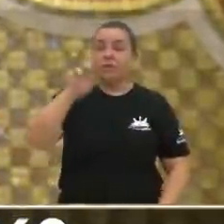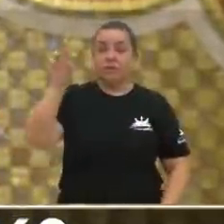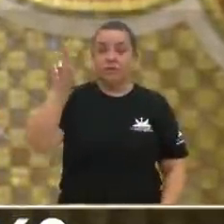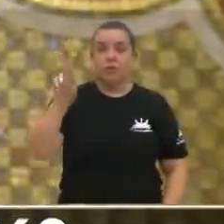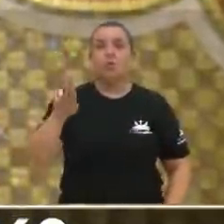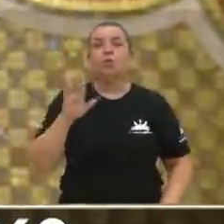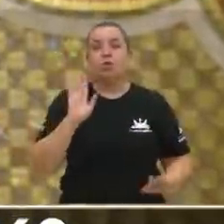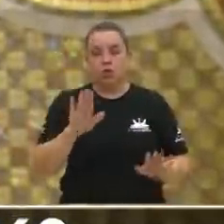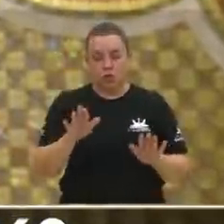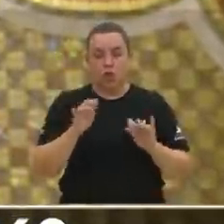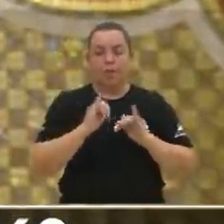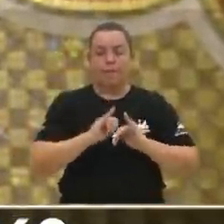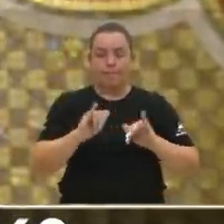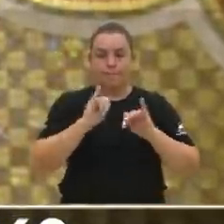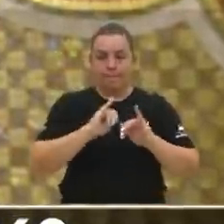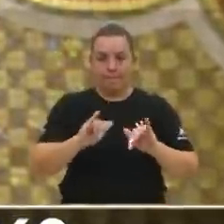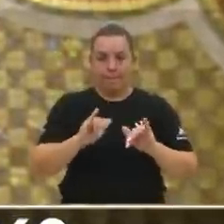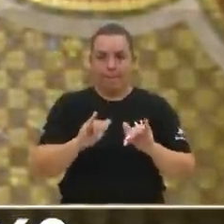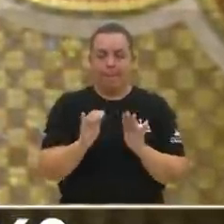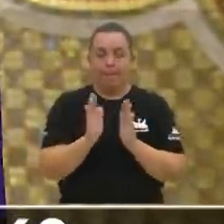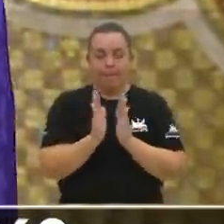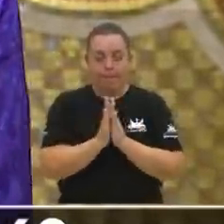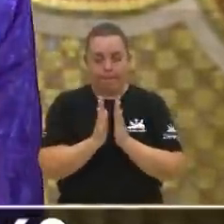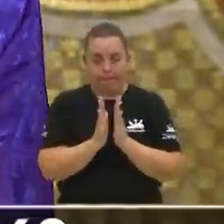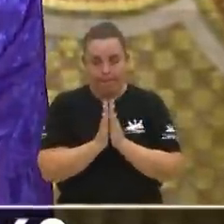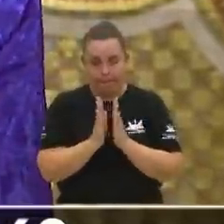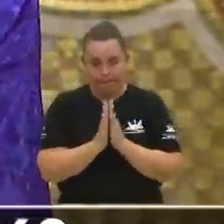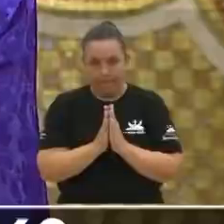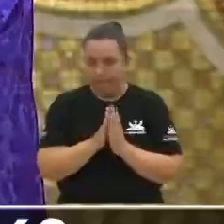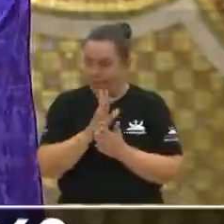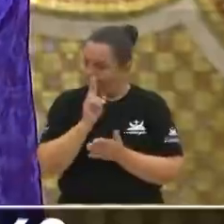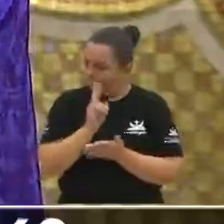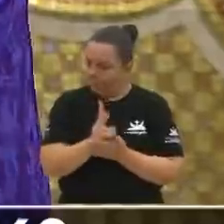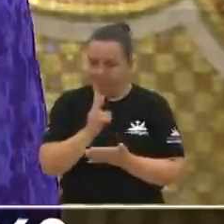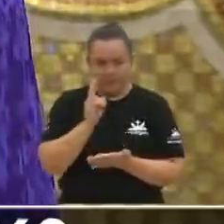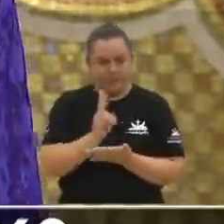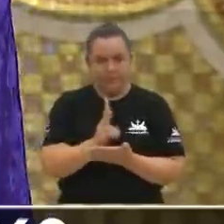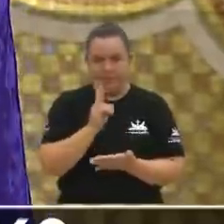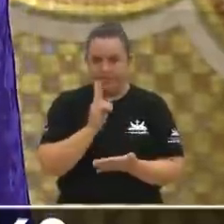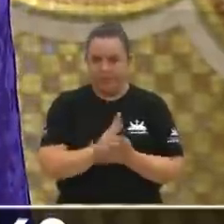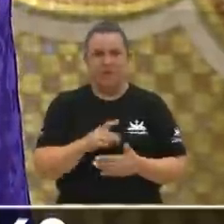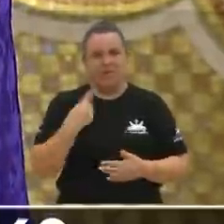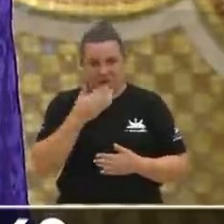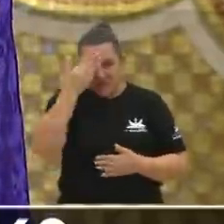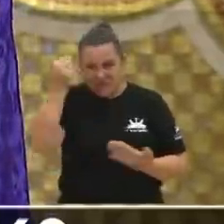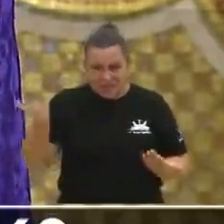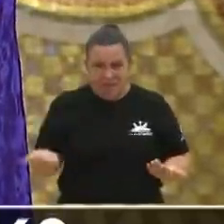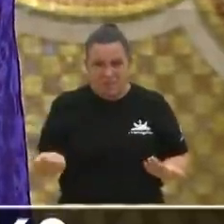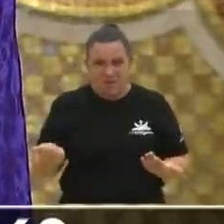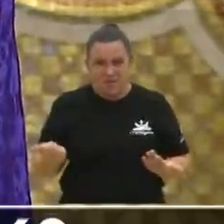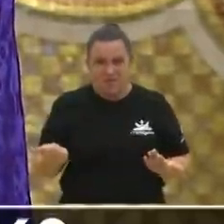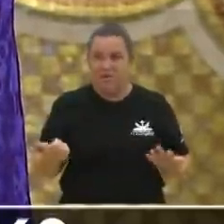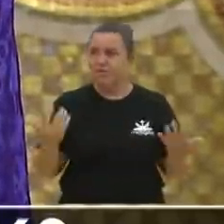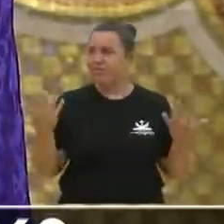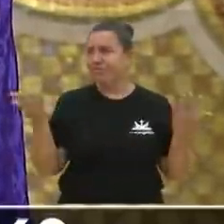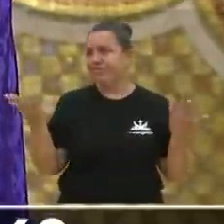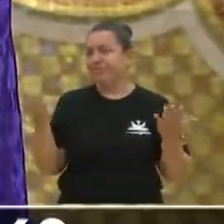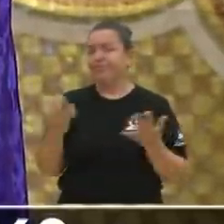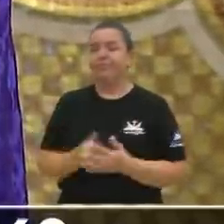disse e rezai sempre será que a gente esquece disso